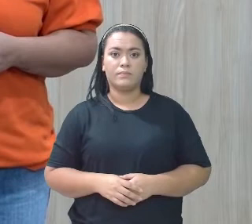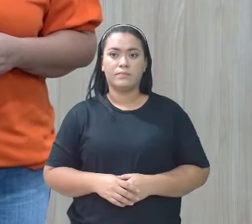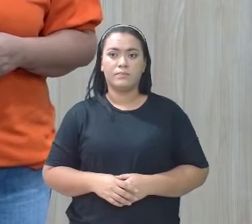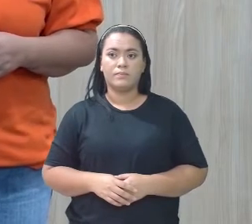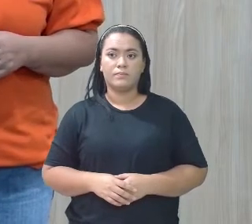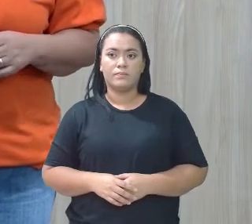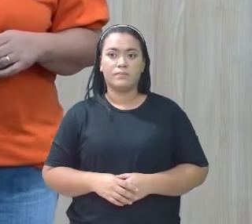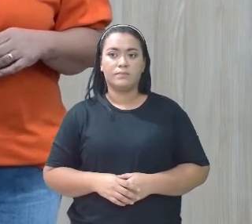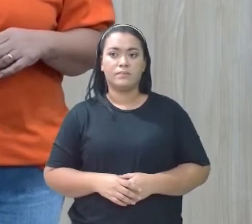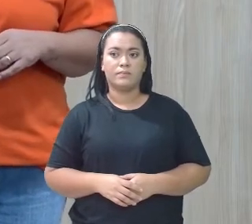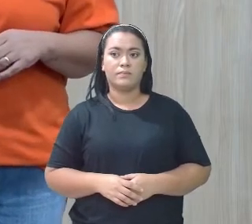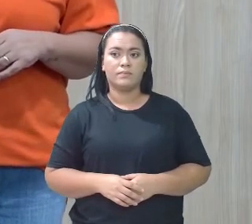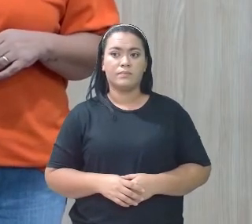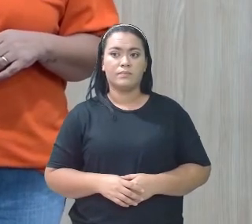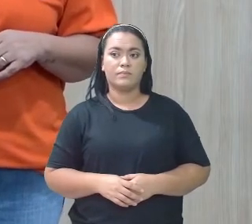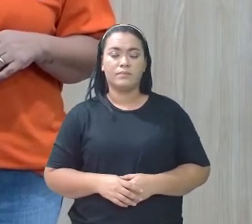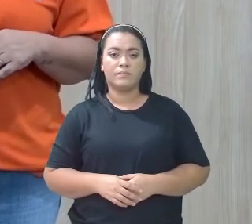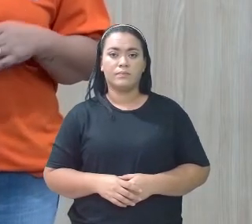Bom,